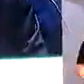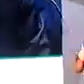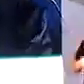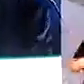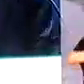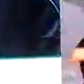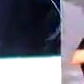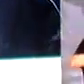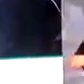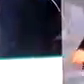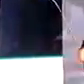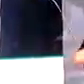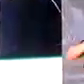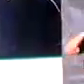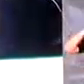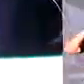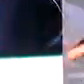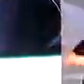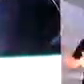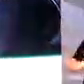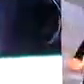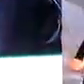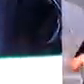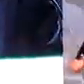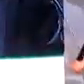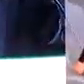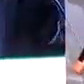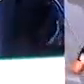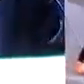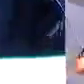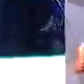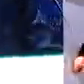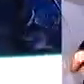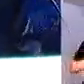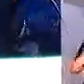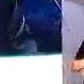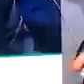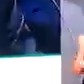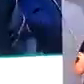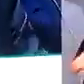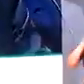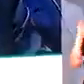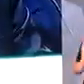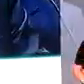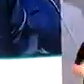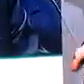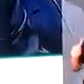do Exército, o general Santo Cruz, que é o secretário de Segurança Nacional. Foi o